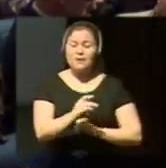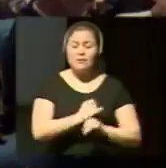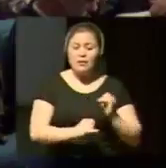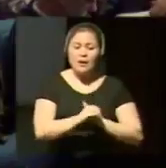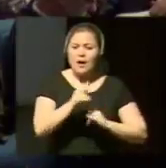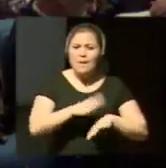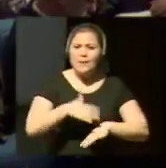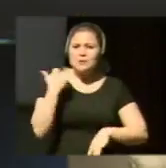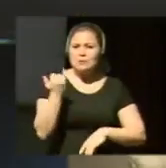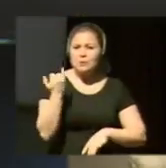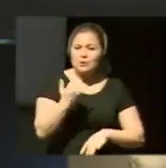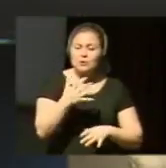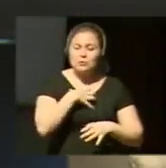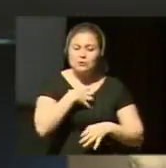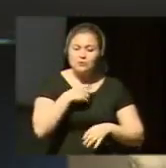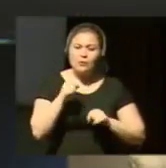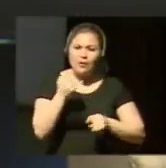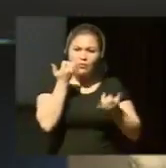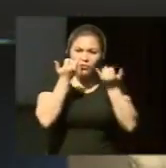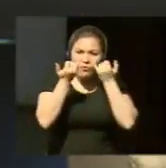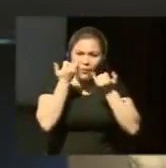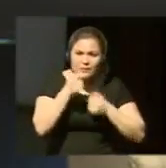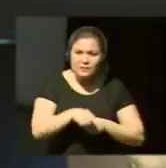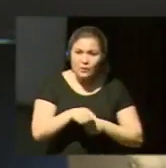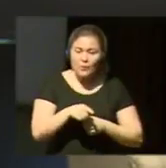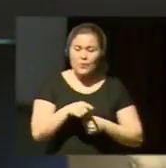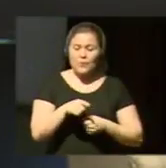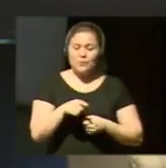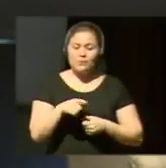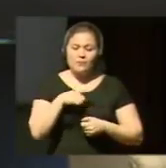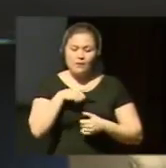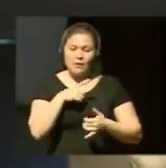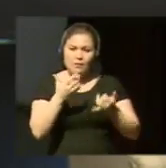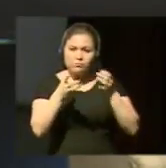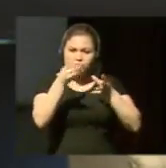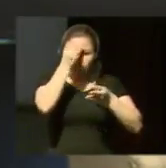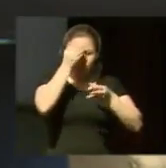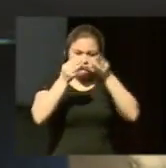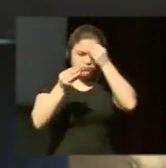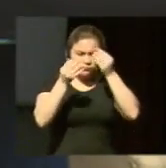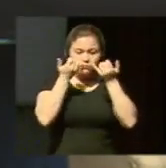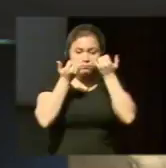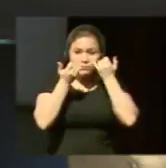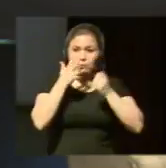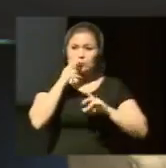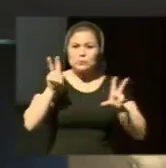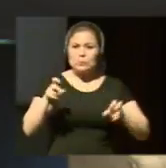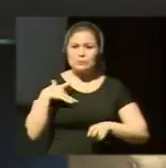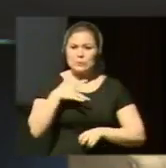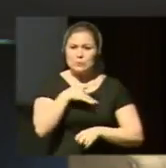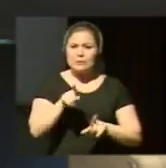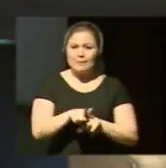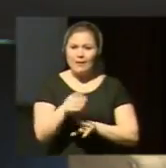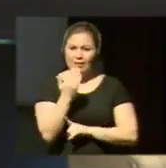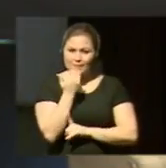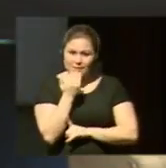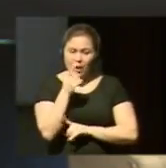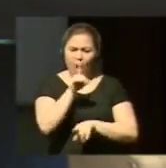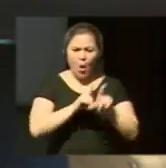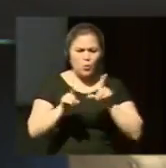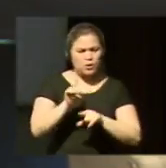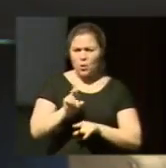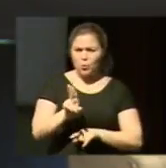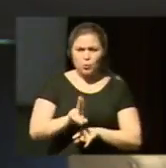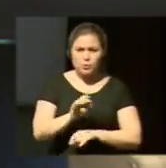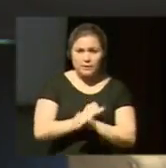internet é o mais importante meio de informação para obter informações sobre saúde e alimentação. Alguém que não